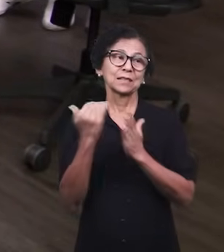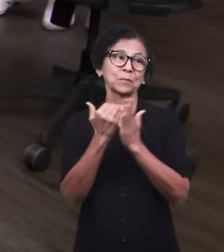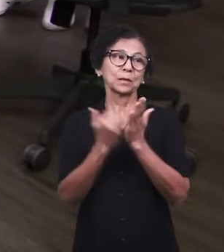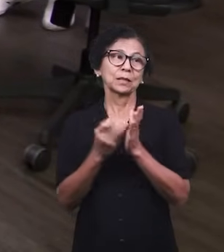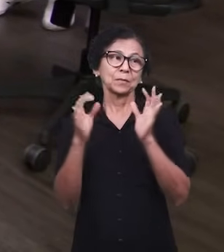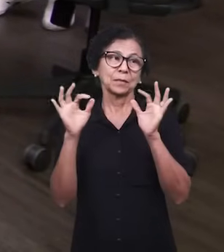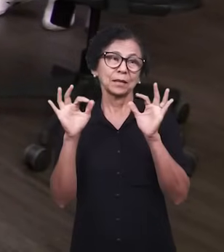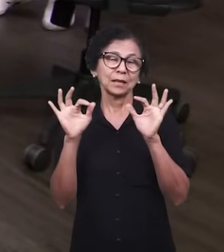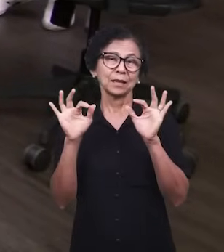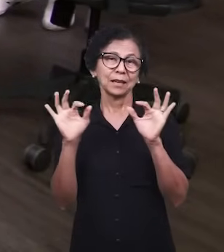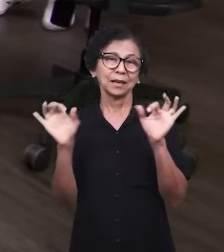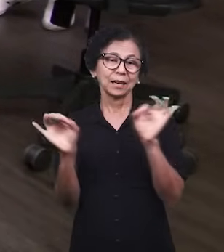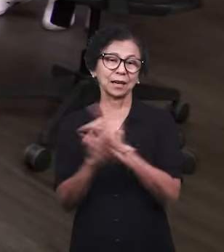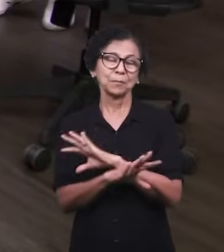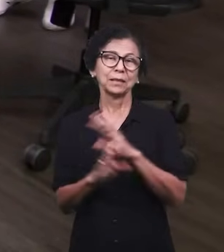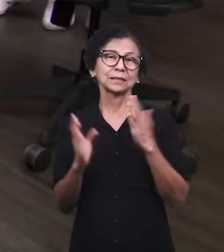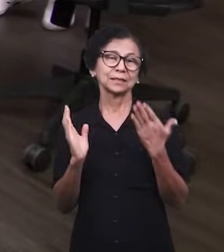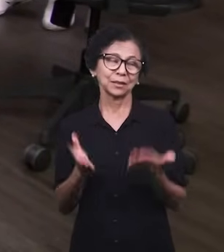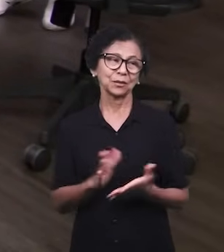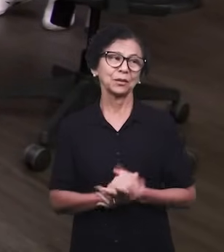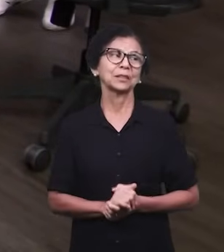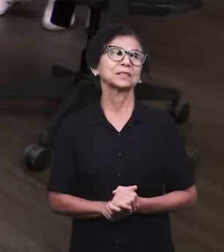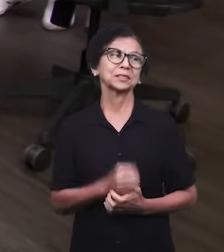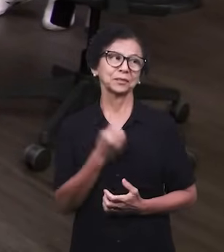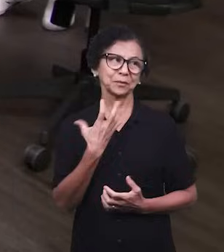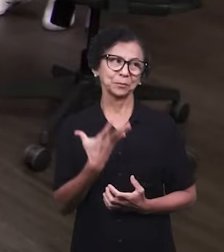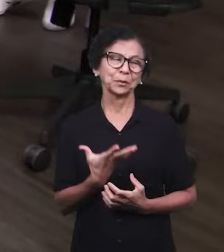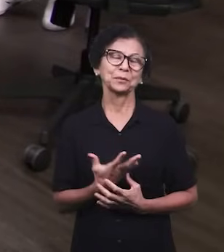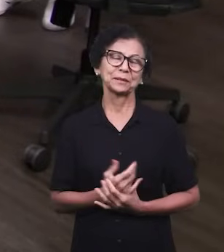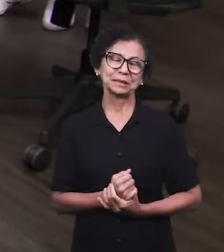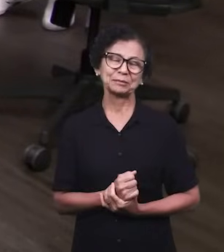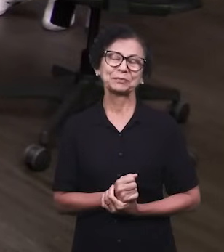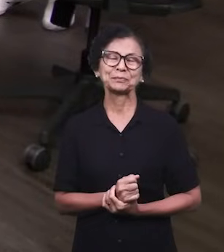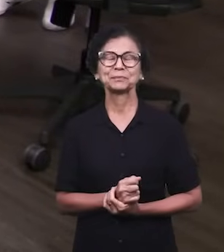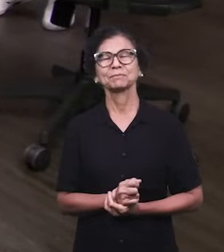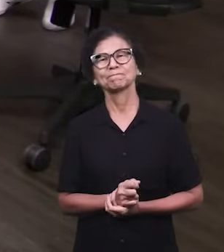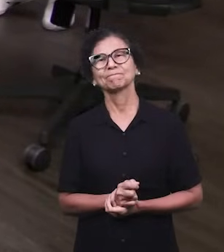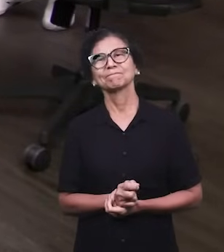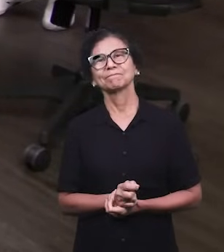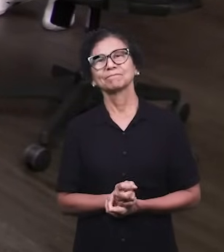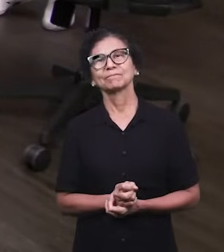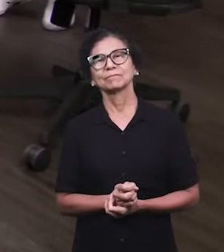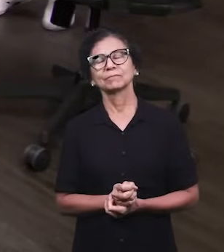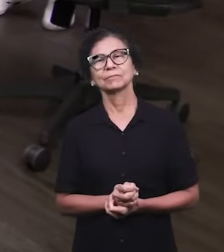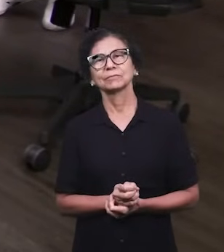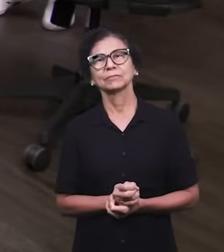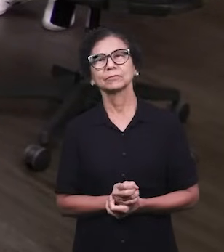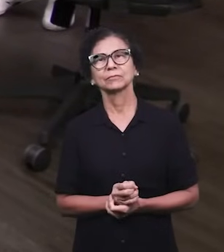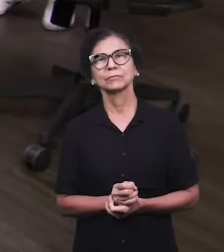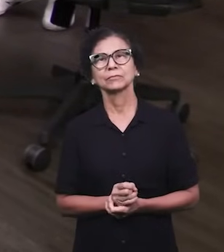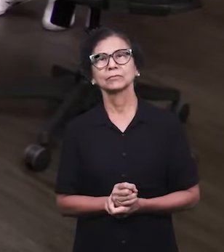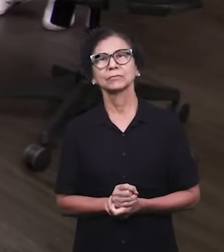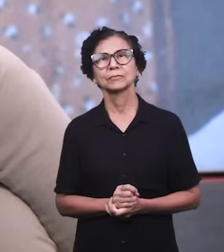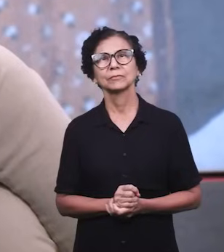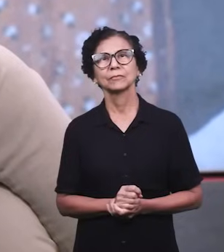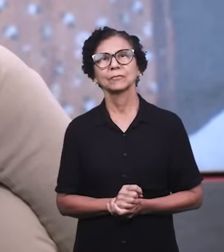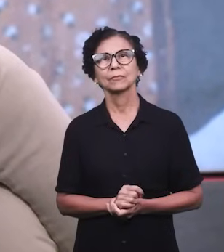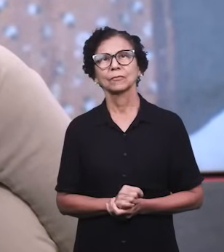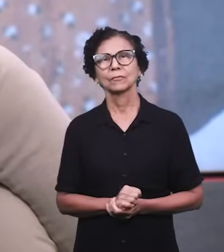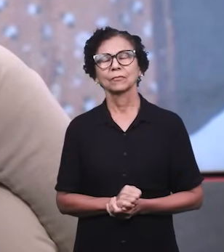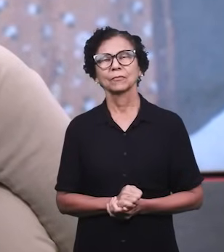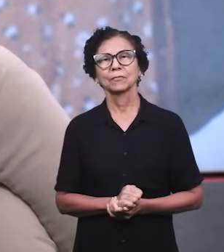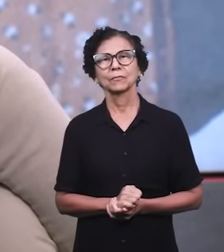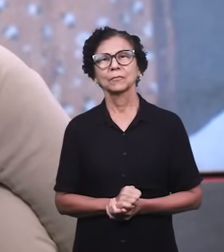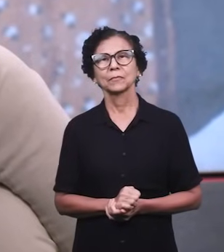de bom tamanho, né? Estaria de bom tamanho. Já seria para nós uma bênção. Glória a Jesus por isso. Você quer comentar? Mas